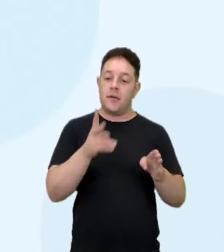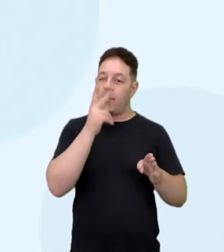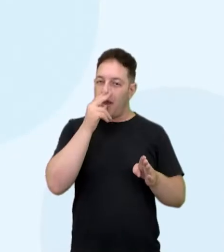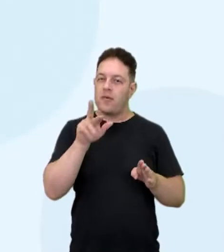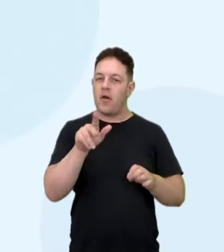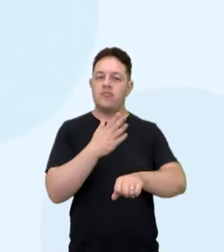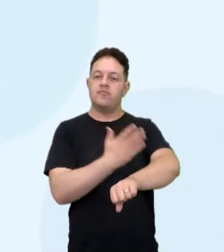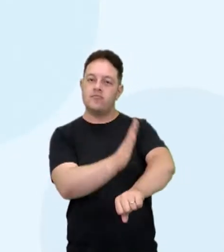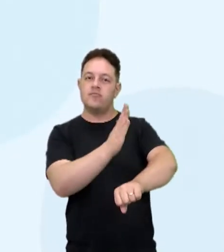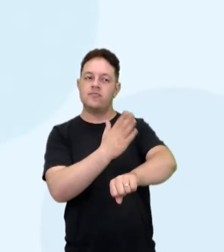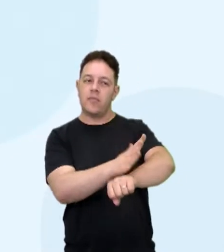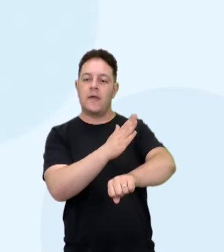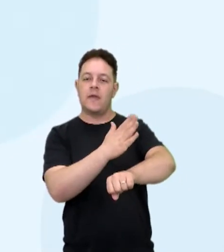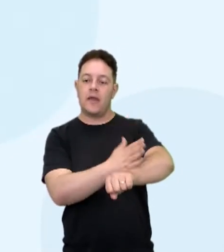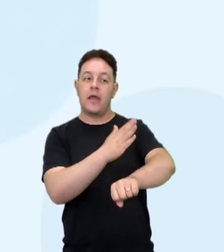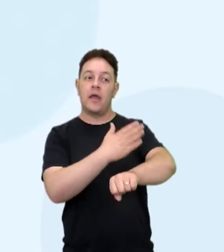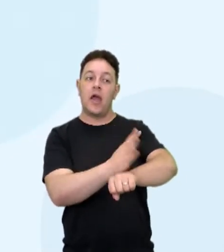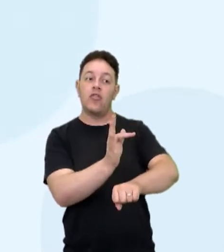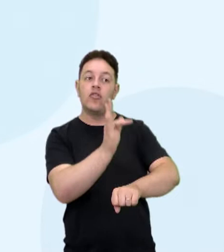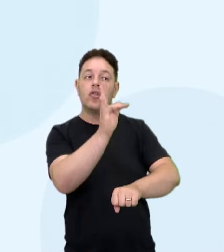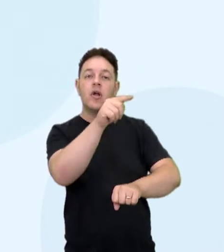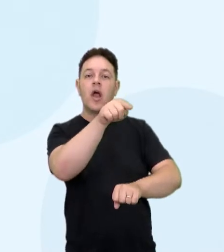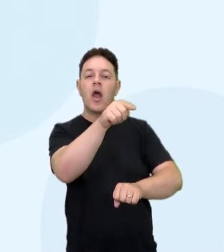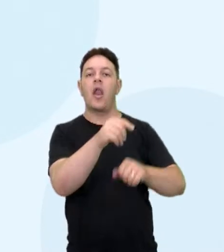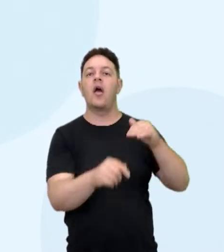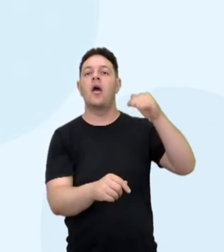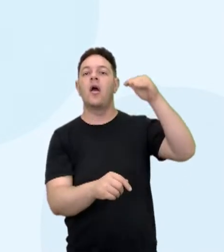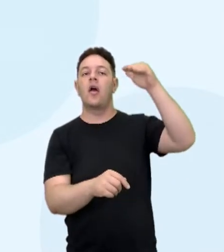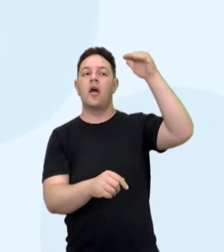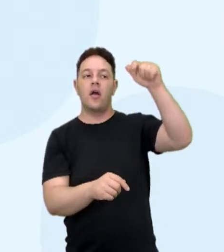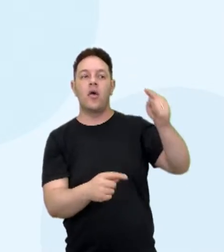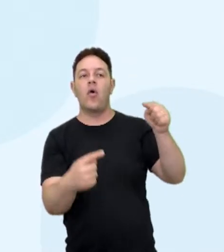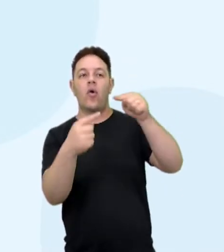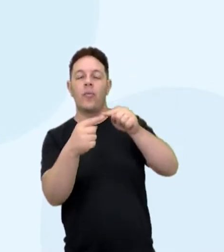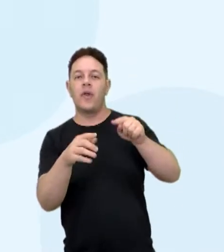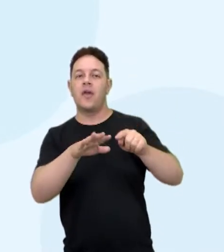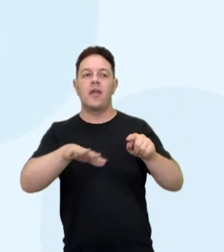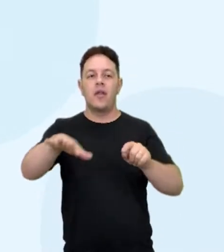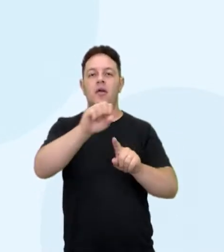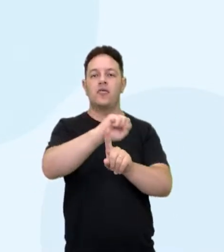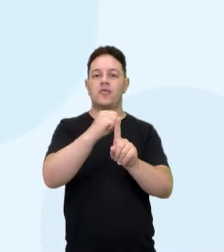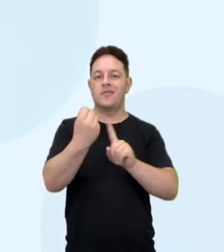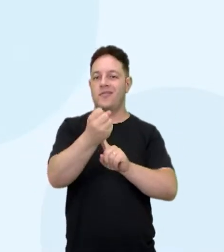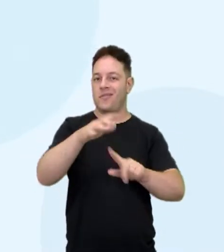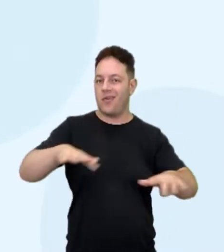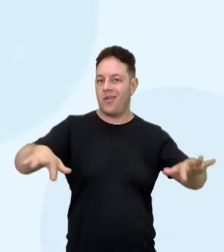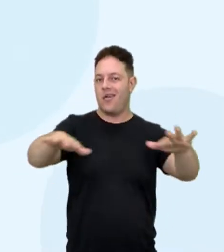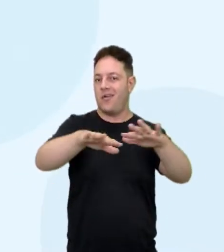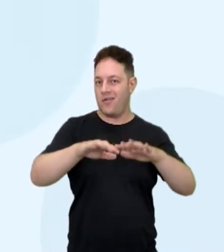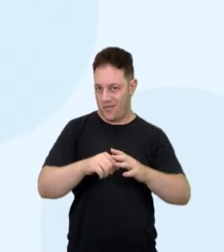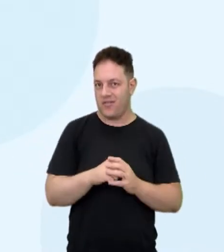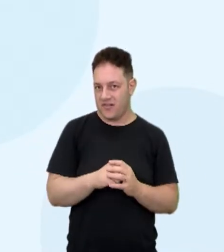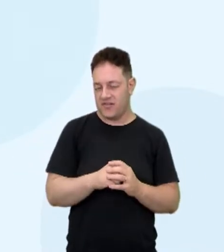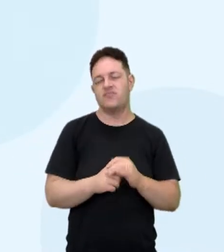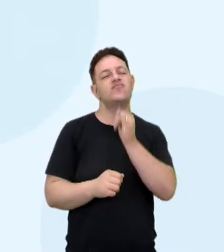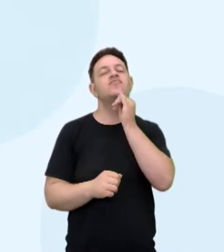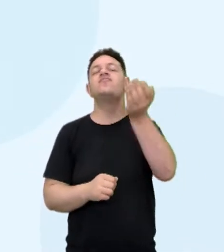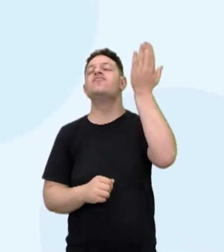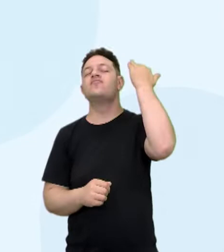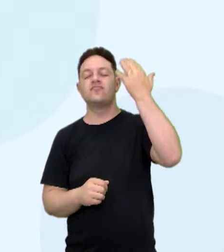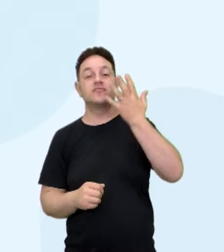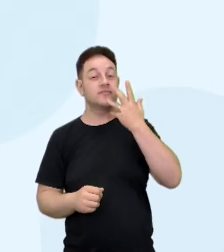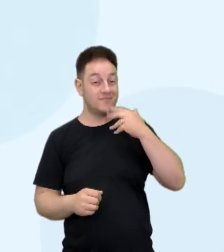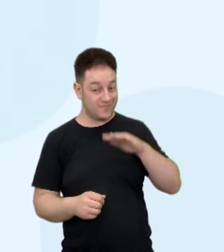preparar para os papéis sociais culturalmente adequados dos adultos, que é o quê? Quando eu era